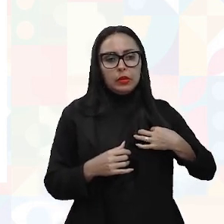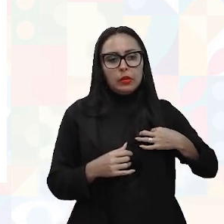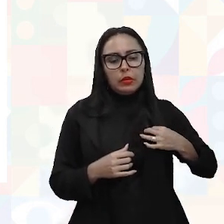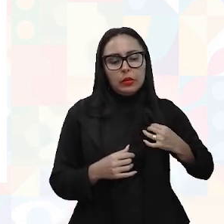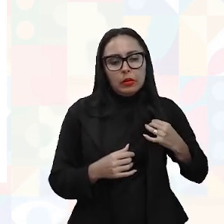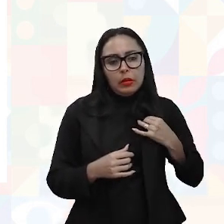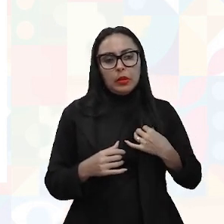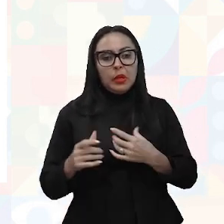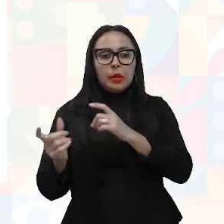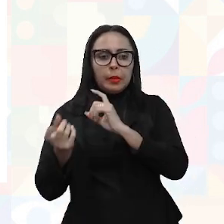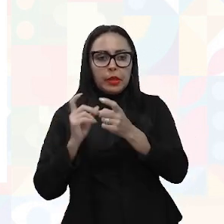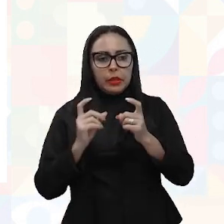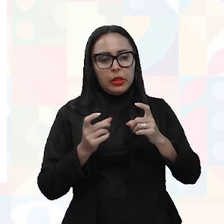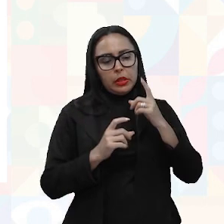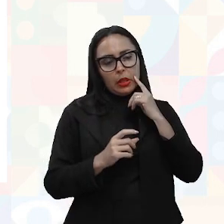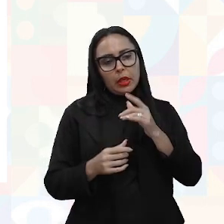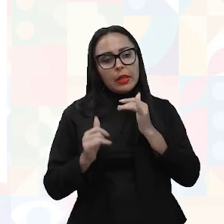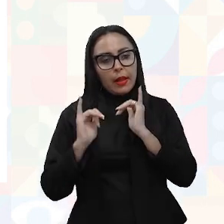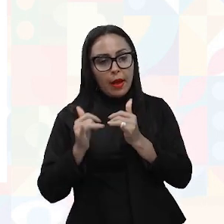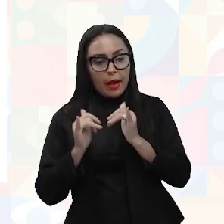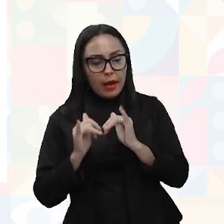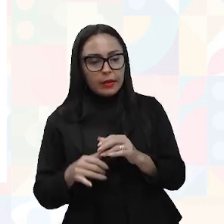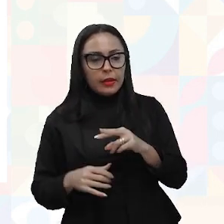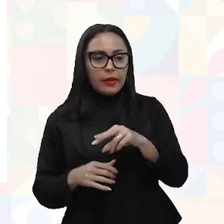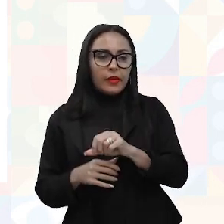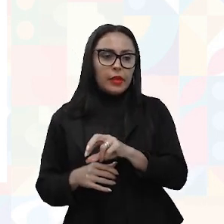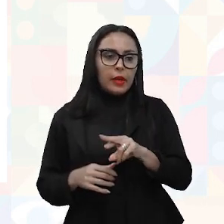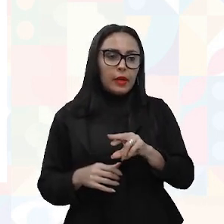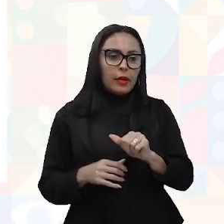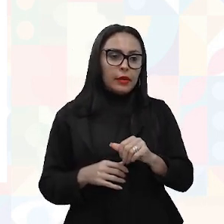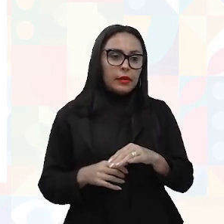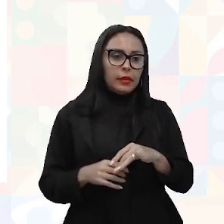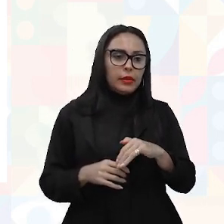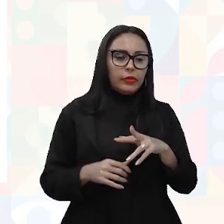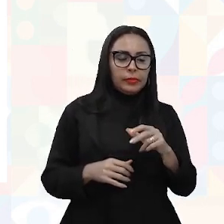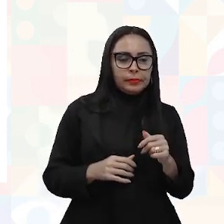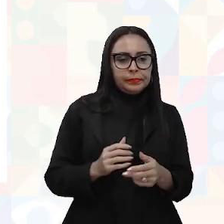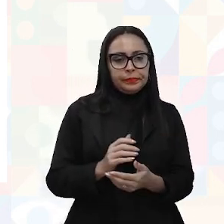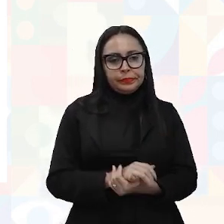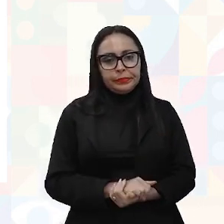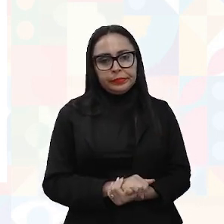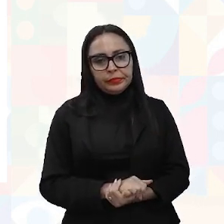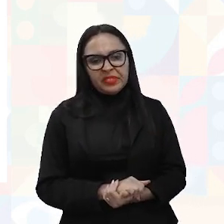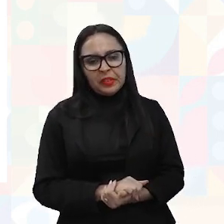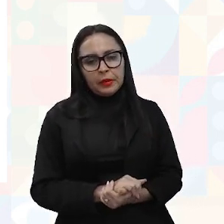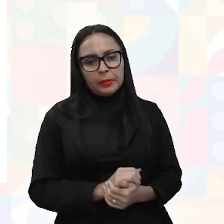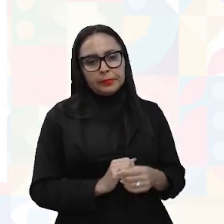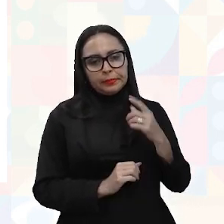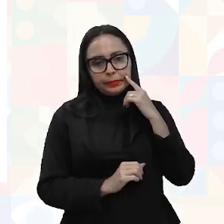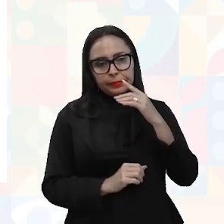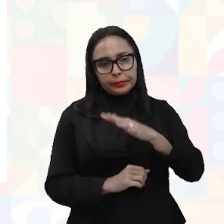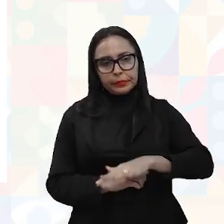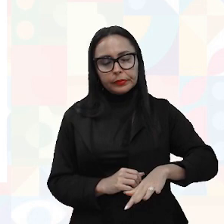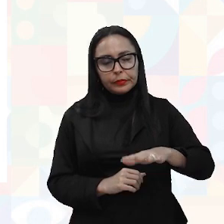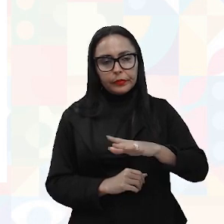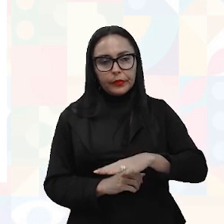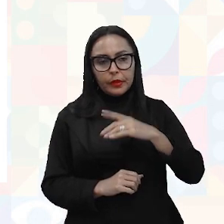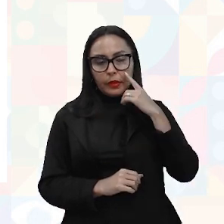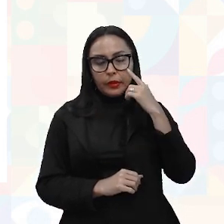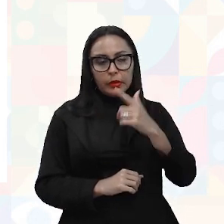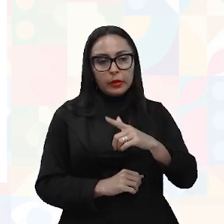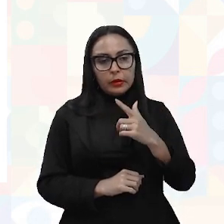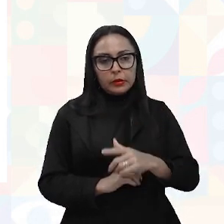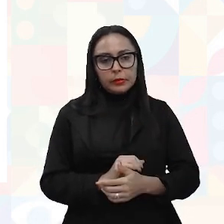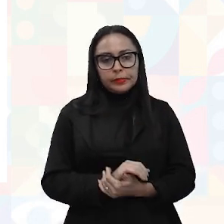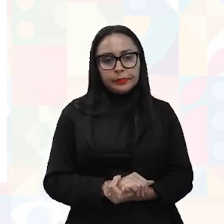se discutir sobre narratologia, sobre a narrativa de um jogo e um jogo sem narratologia. Jogos de carro muitas vezes não tem narrativa. Então,